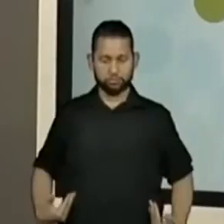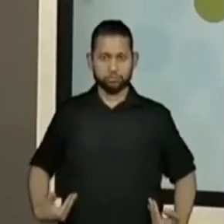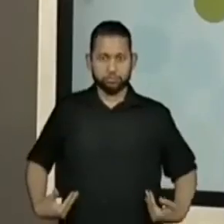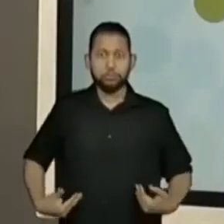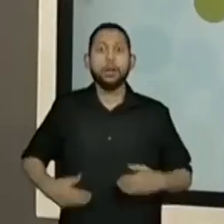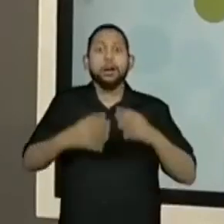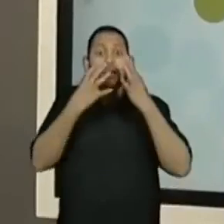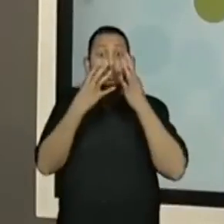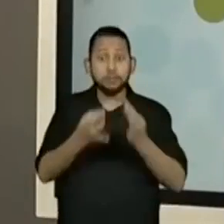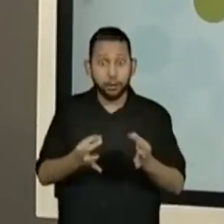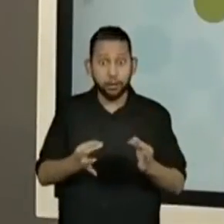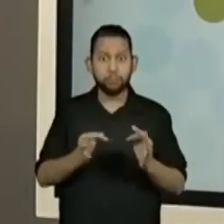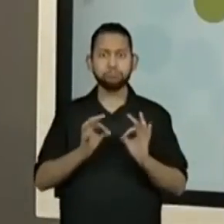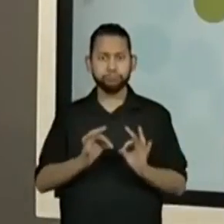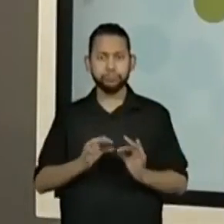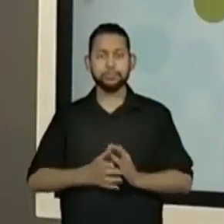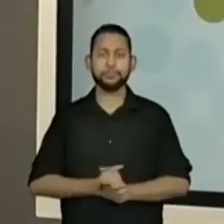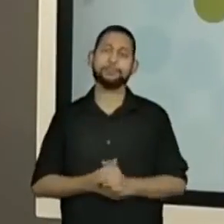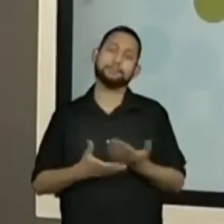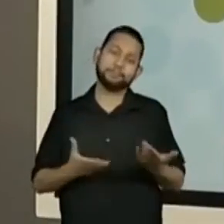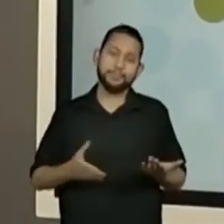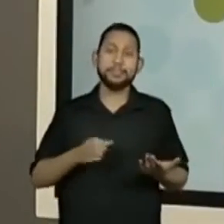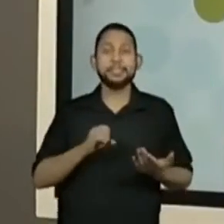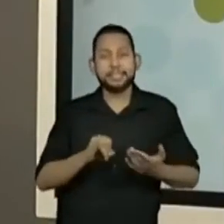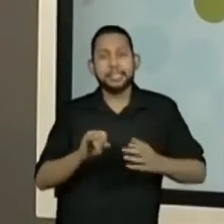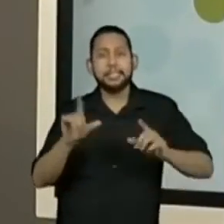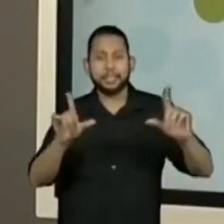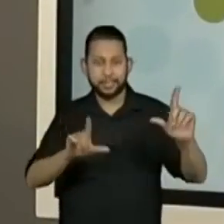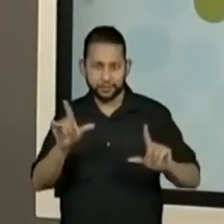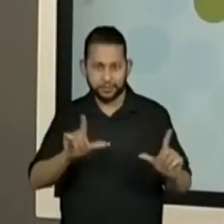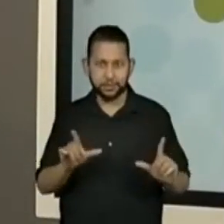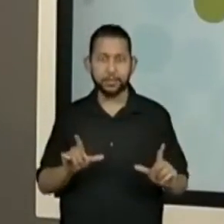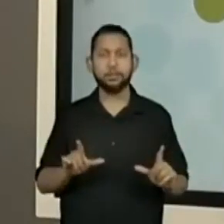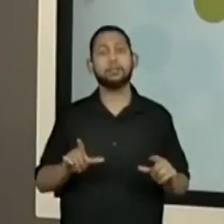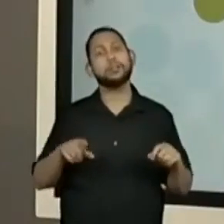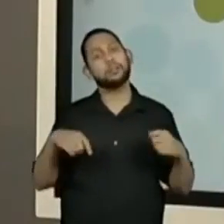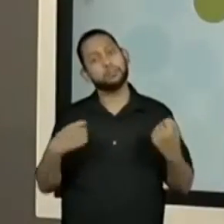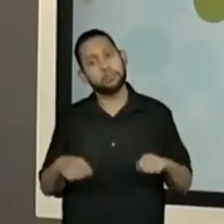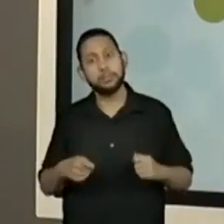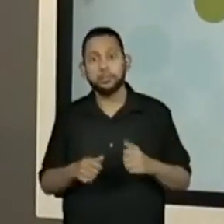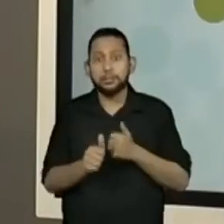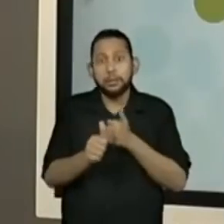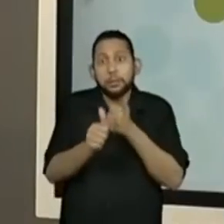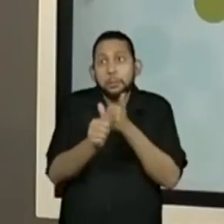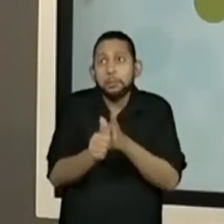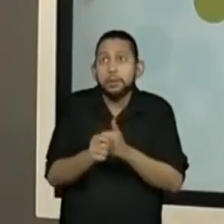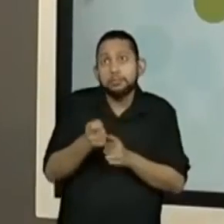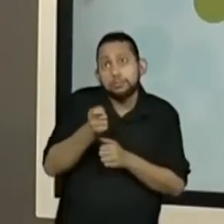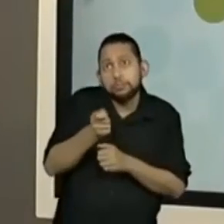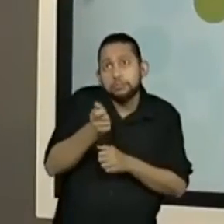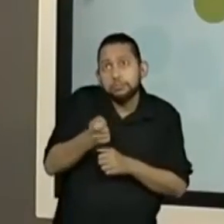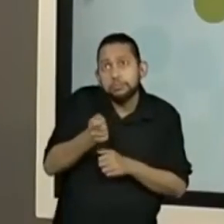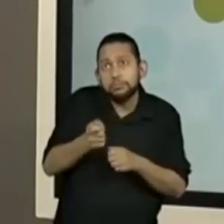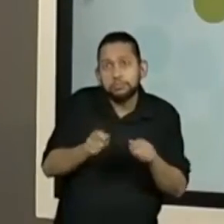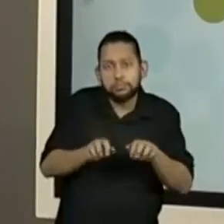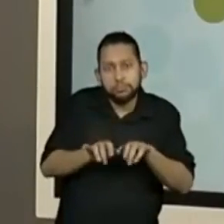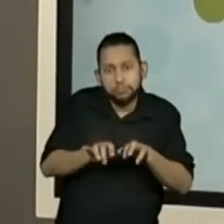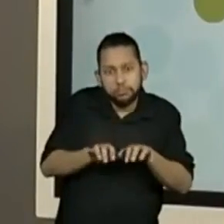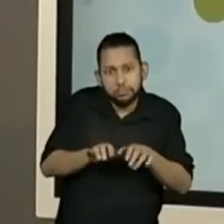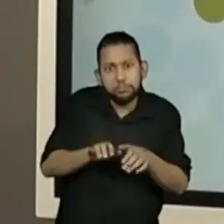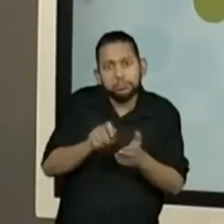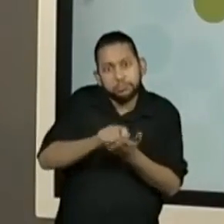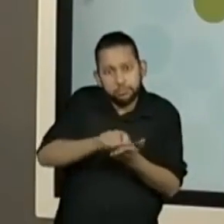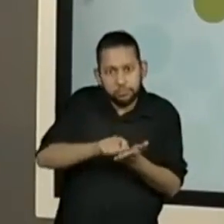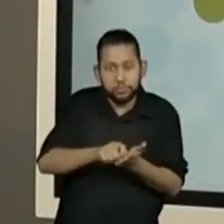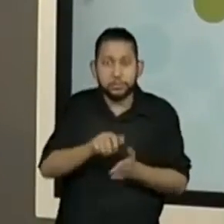bom prestando bastante atenção se você tá assistindo na televisão vai ter que ficar próximo aparelho da televisão se você